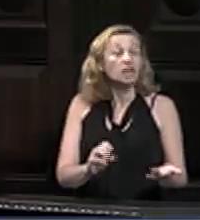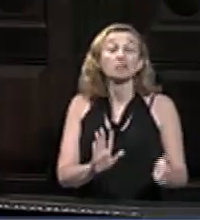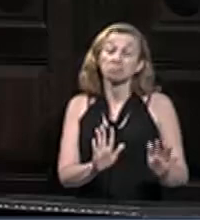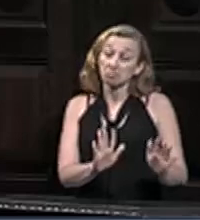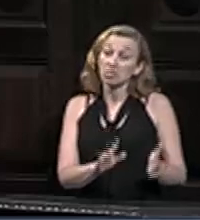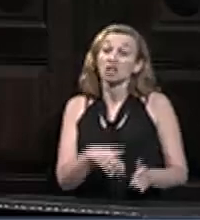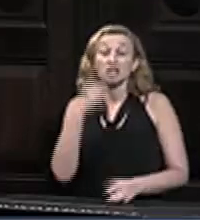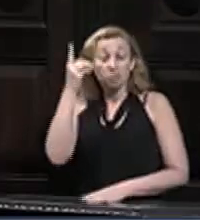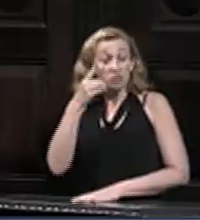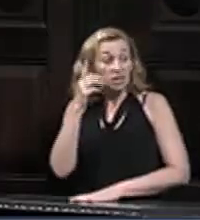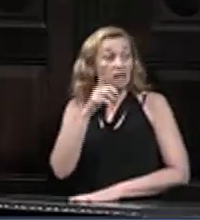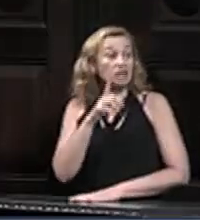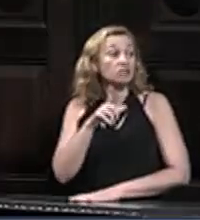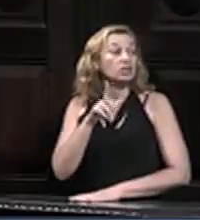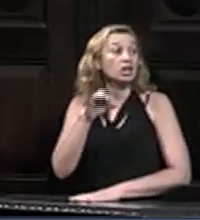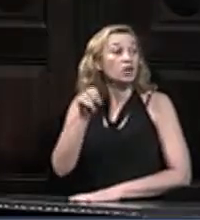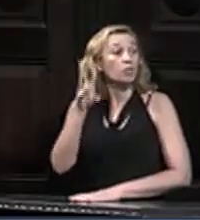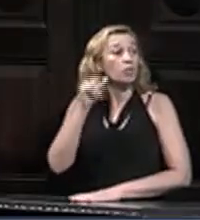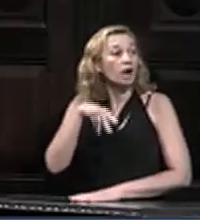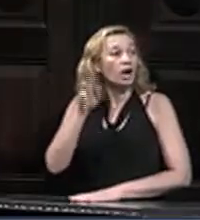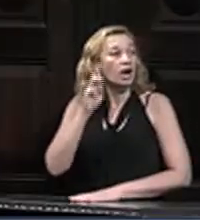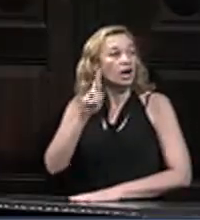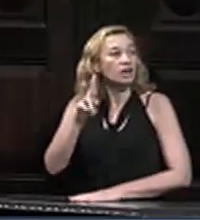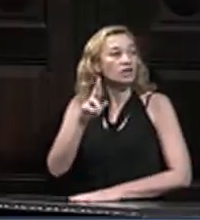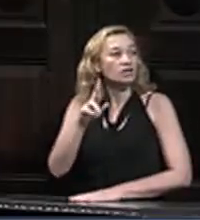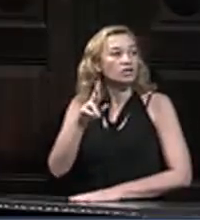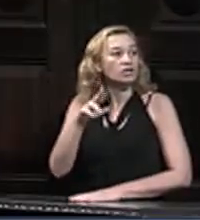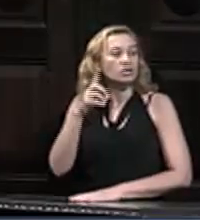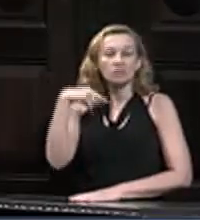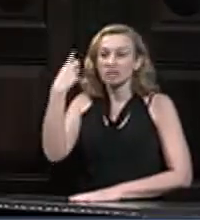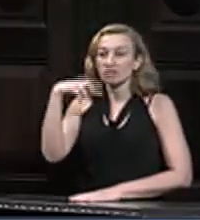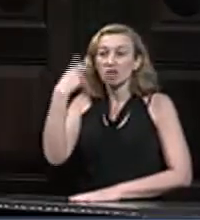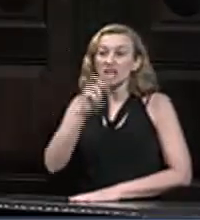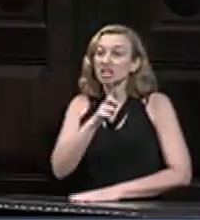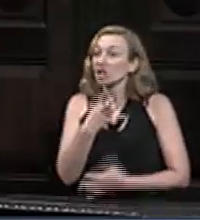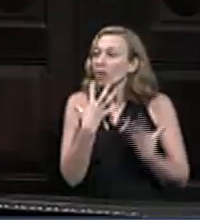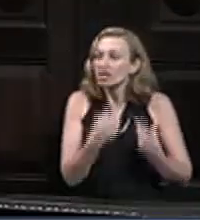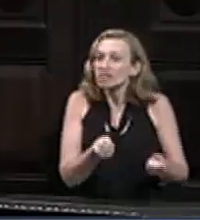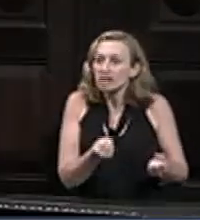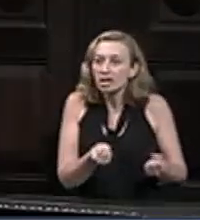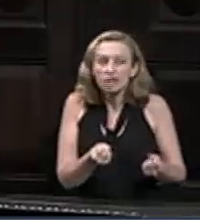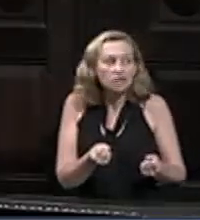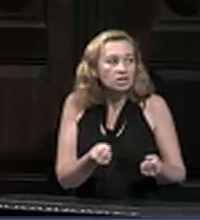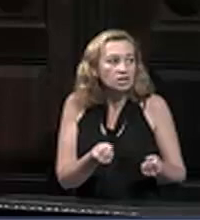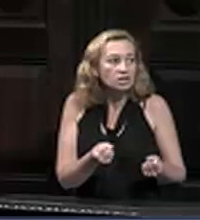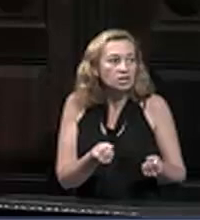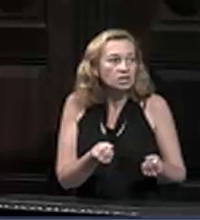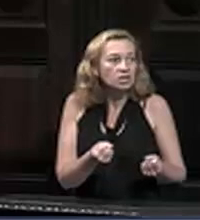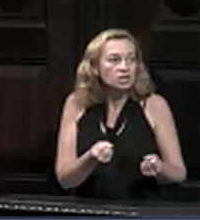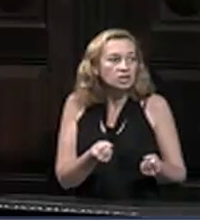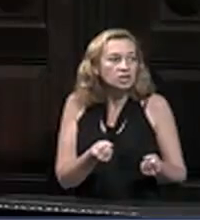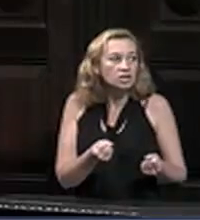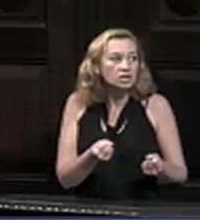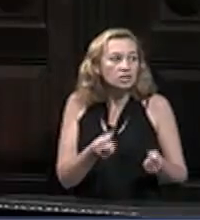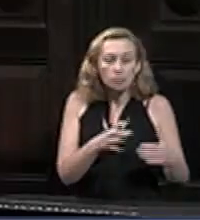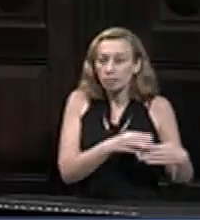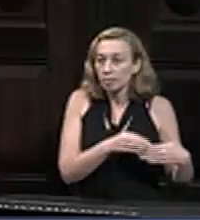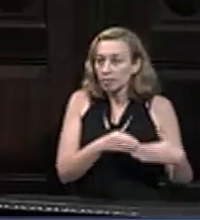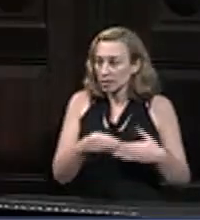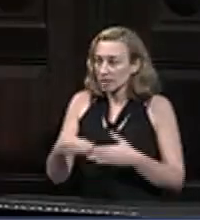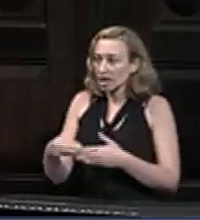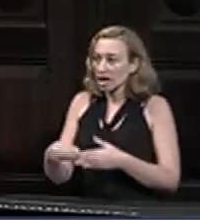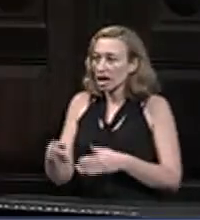deputado Eliomar Coelho, os advogados que não concordam em levar seus clientes